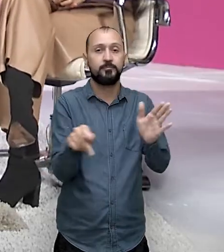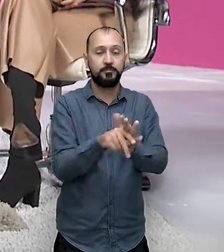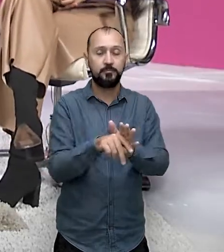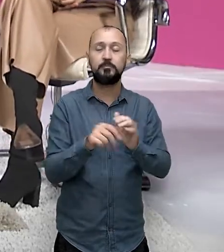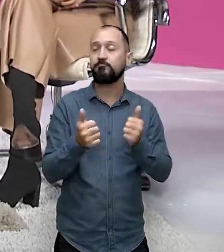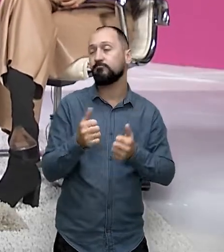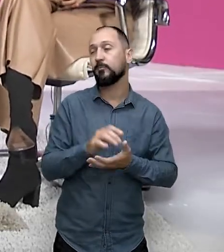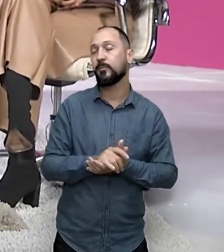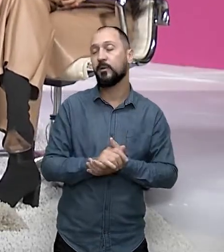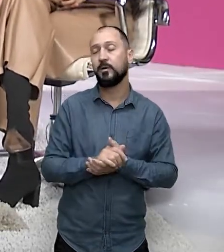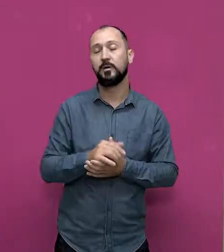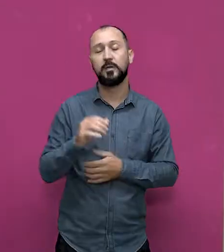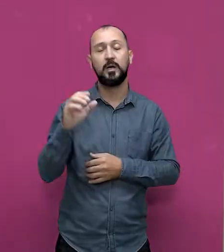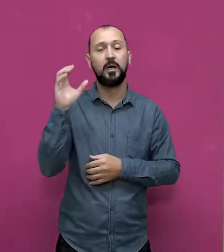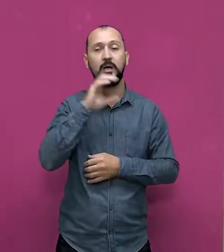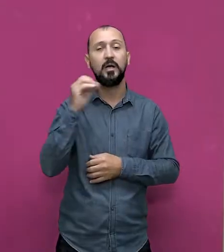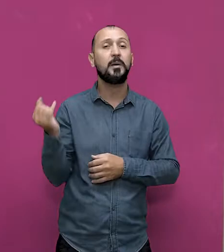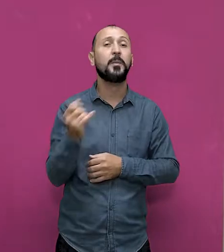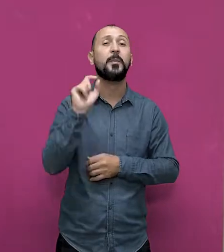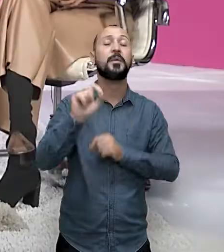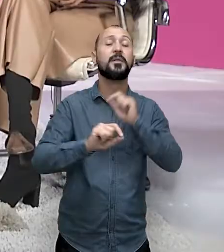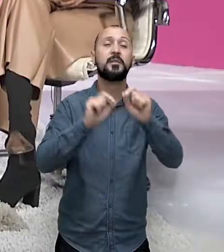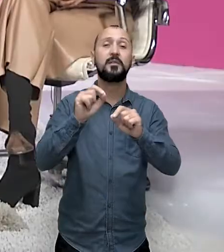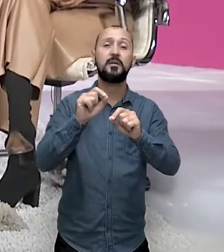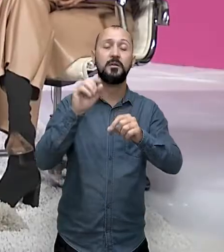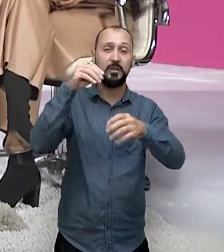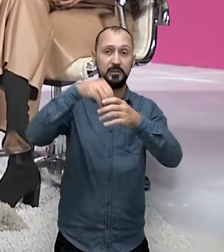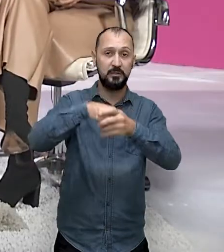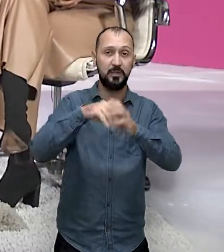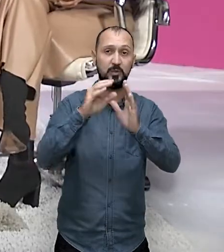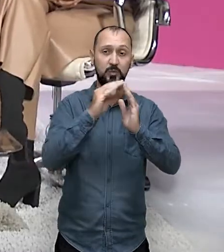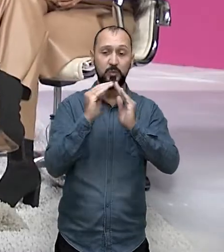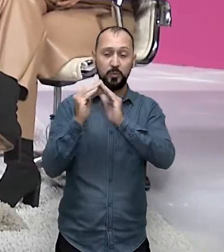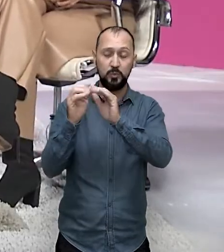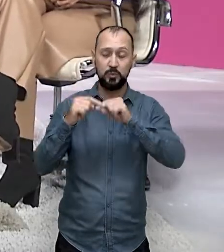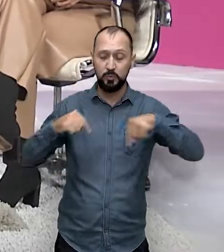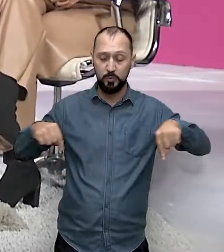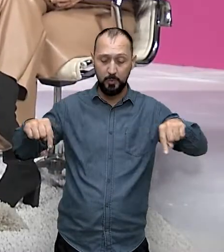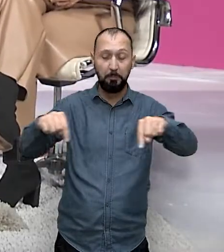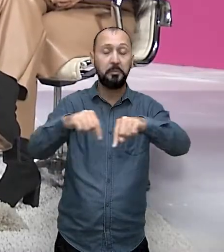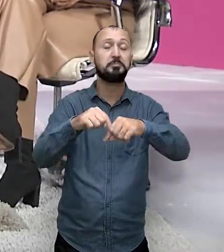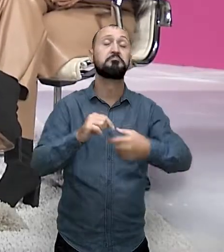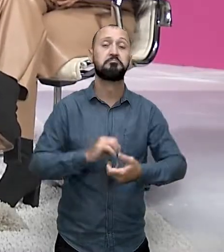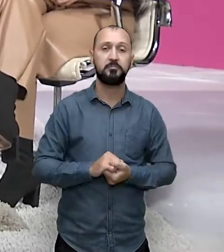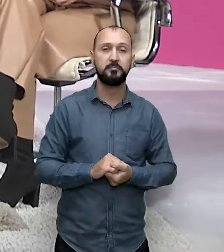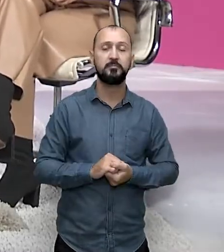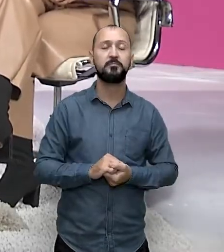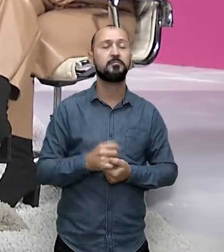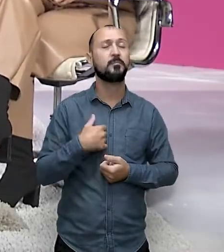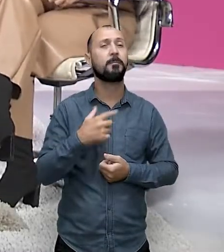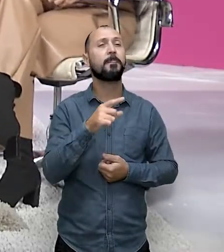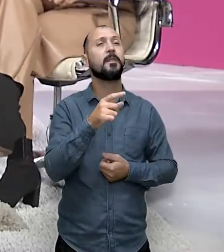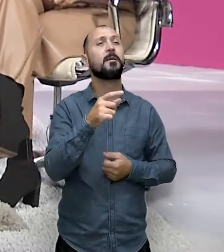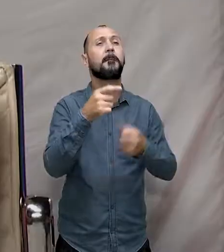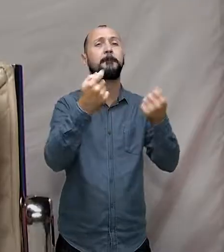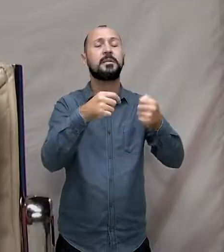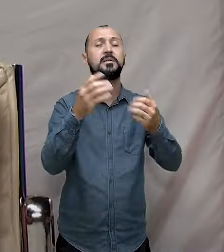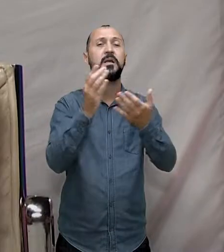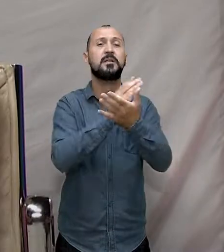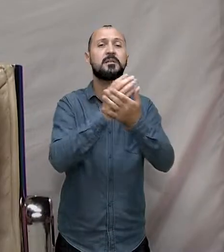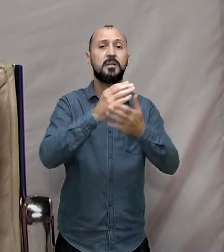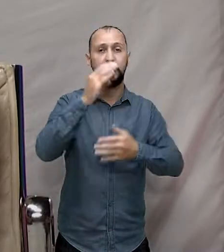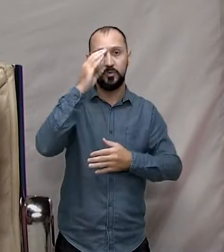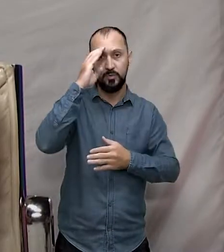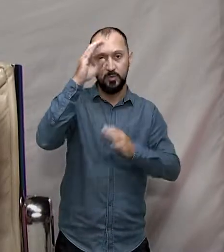Regulamentação específica, né? Primordial até para ter a organização dentro dos condomínios, por exemplo. Sim. E, Catiana,